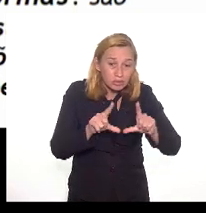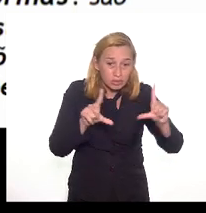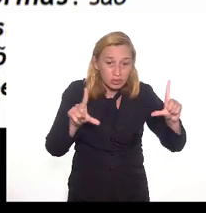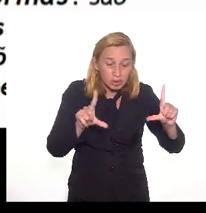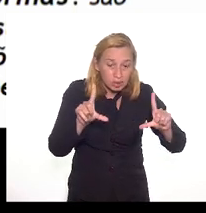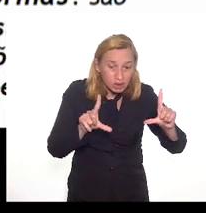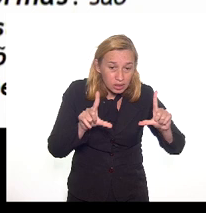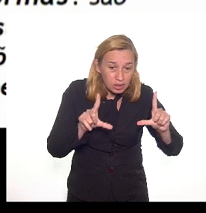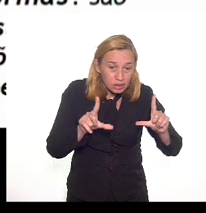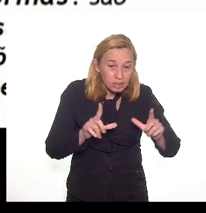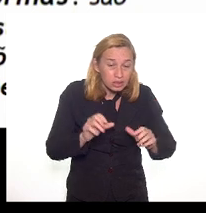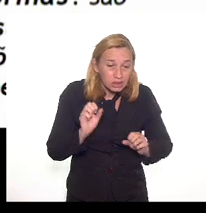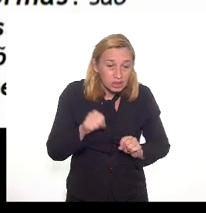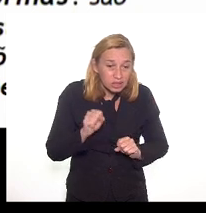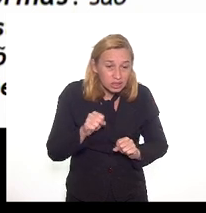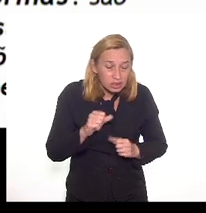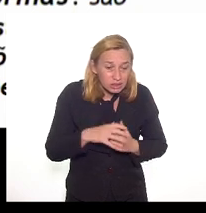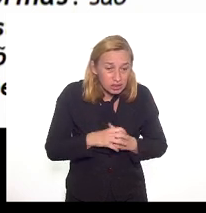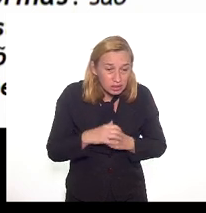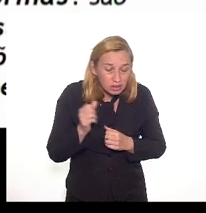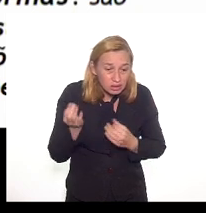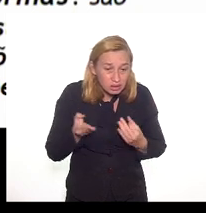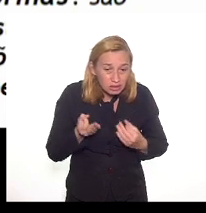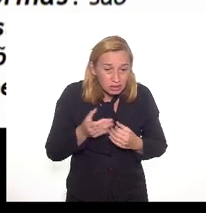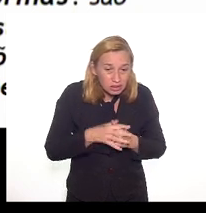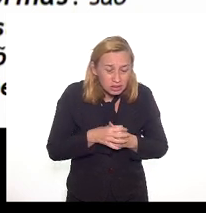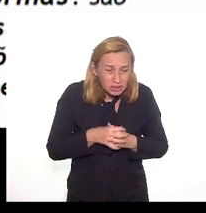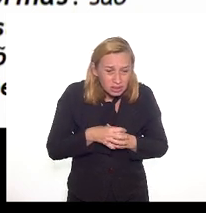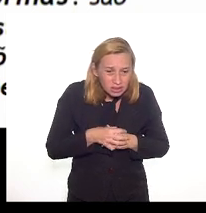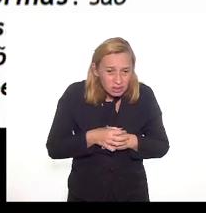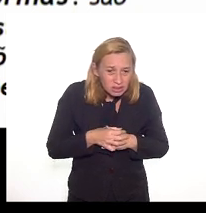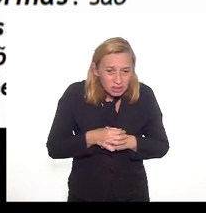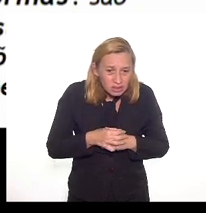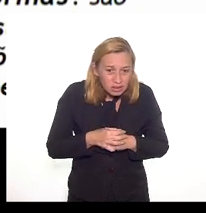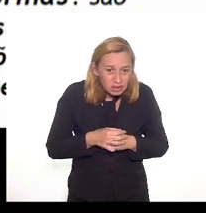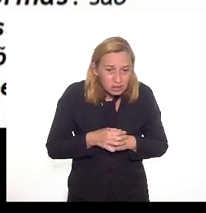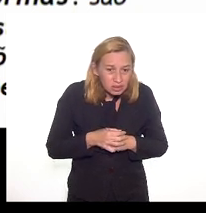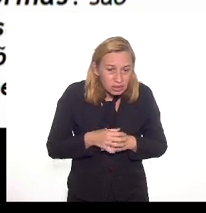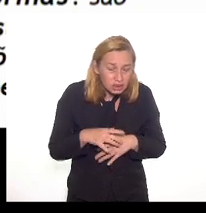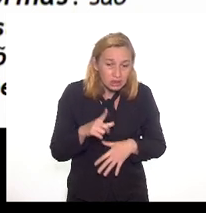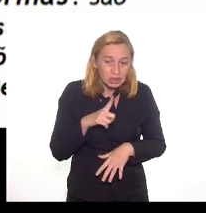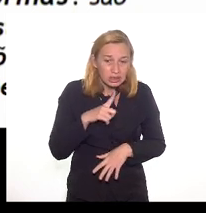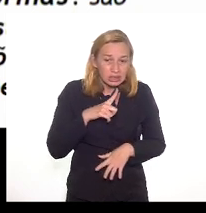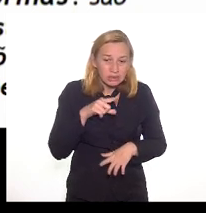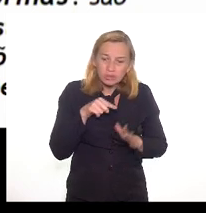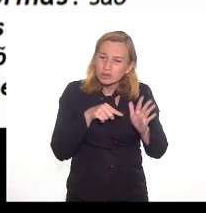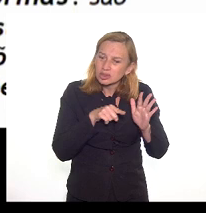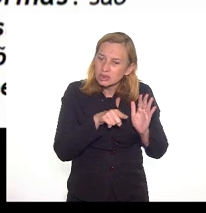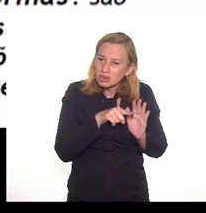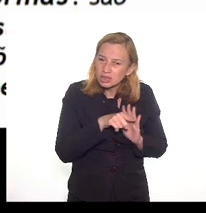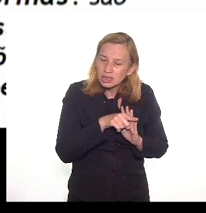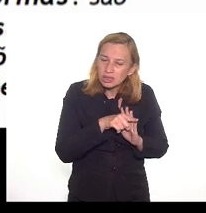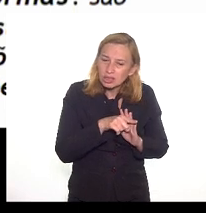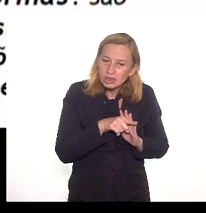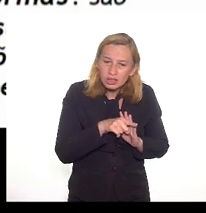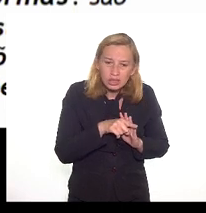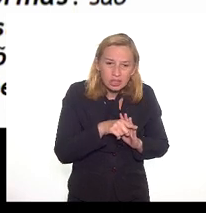usar o Zoom. Aparece, sim. Ah, tá ótimo. Obrigado. Então, nós temos aqui, junto à indústria